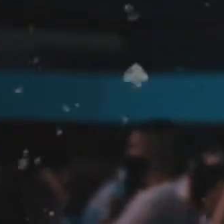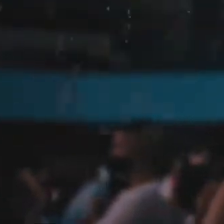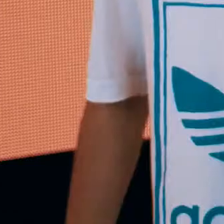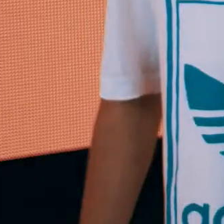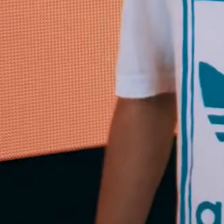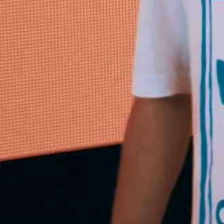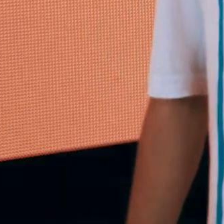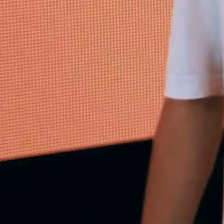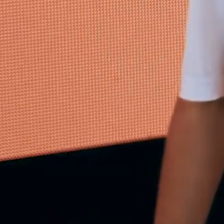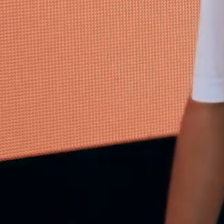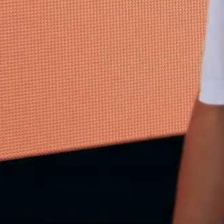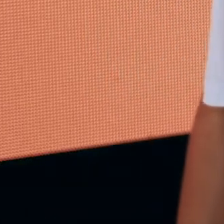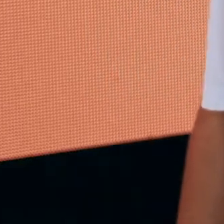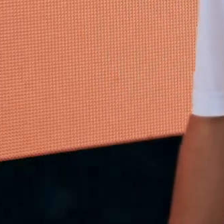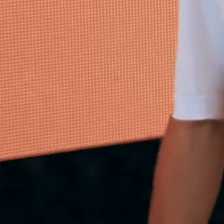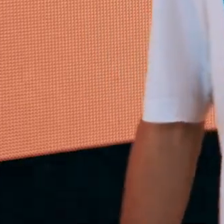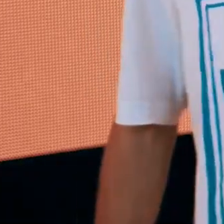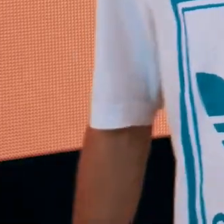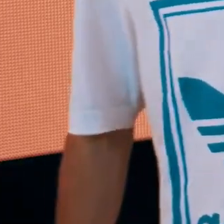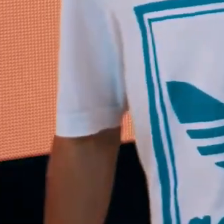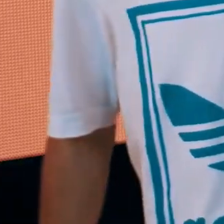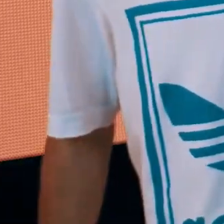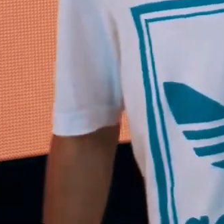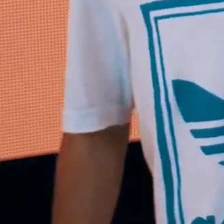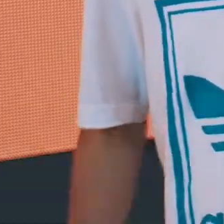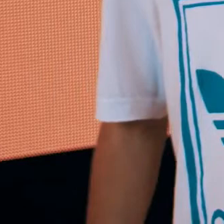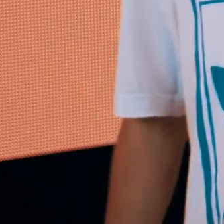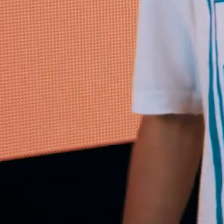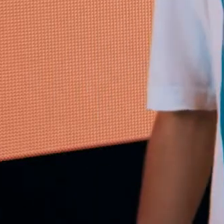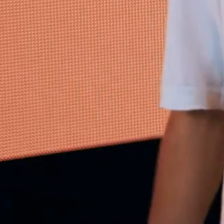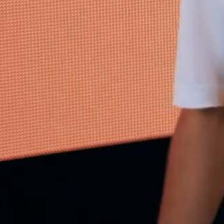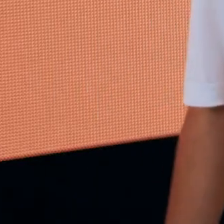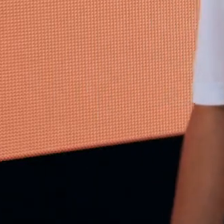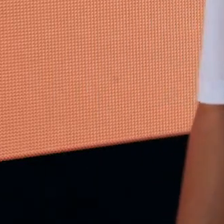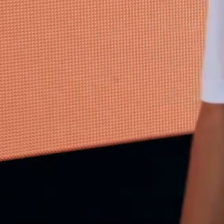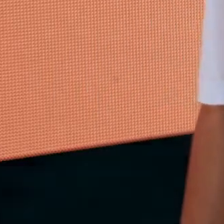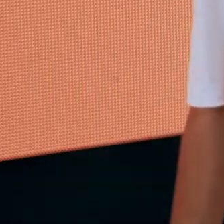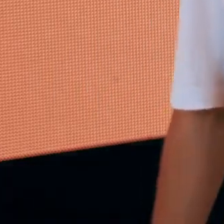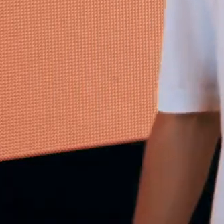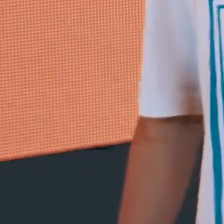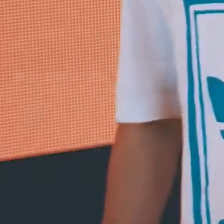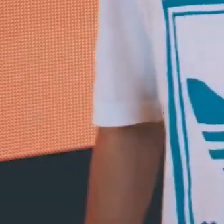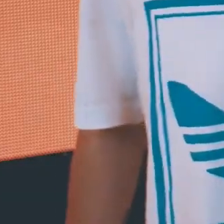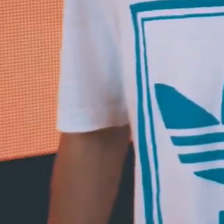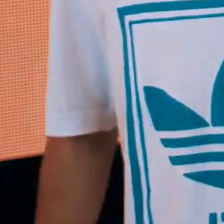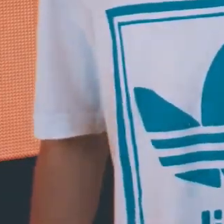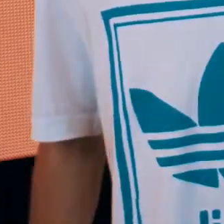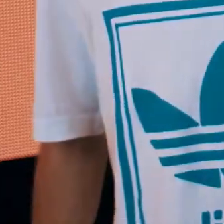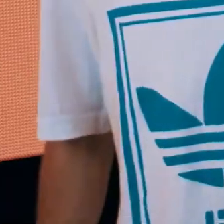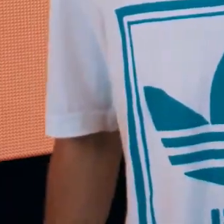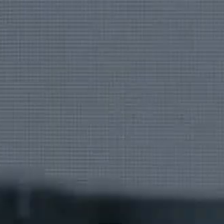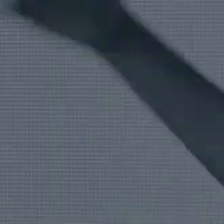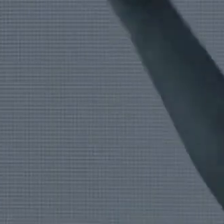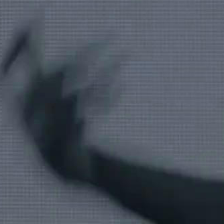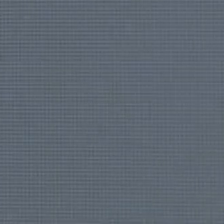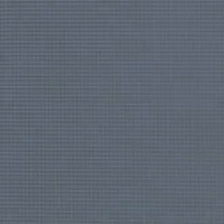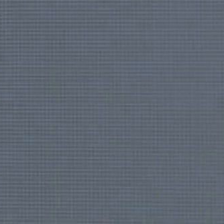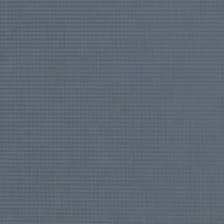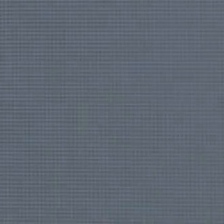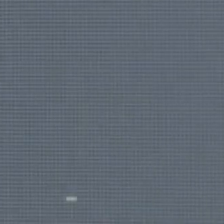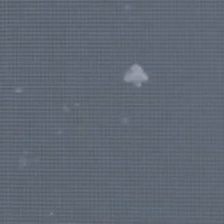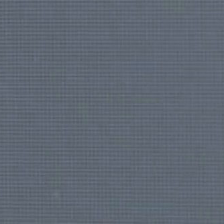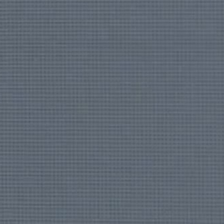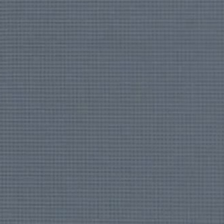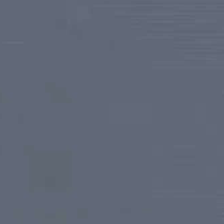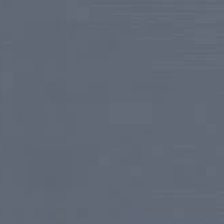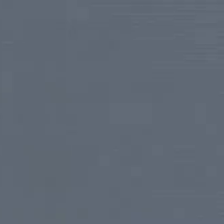noite. E não menos importante, nós temos no domingo, às 9h30 da manhã, a EBD, com classe especial para todos os adolescentes. E para você ficar